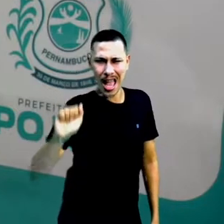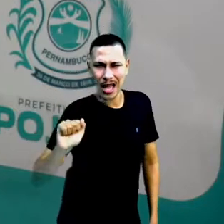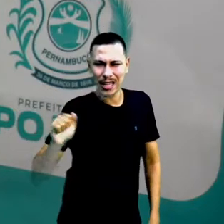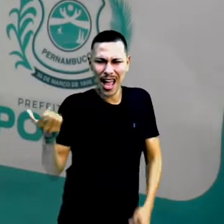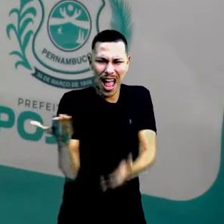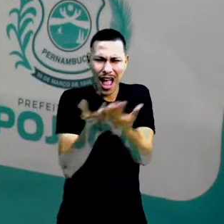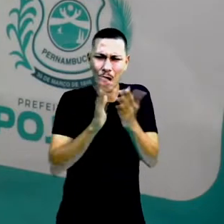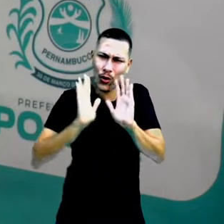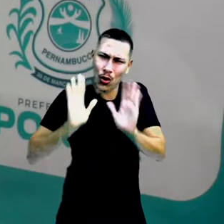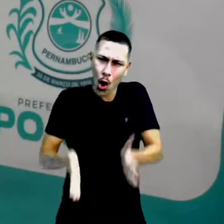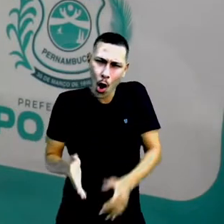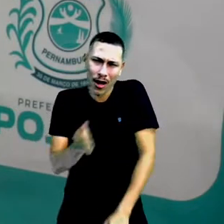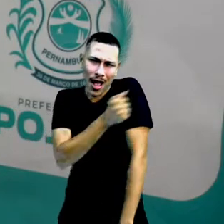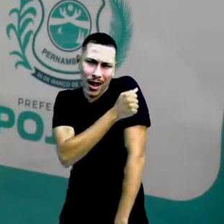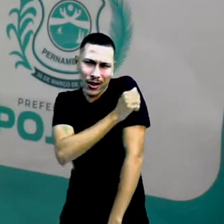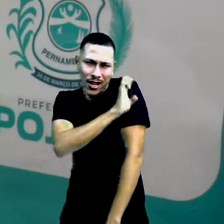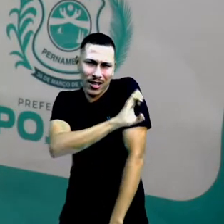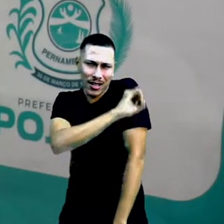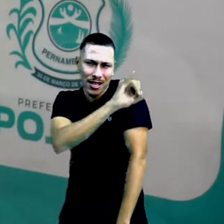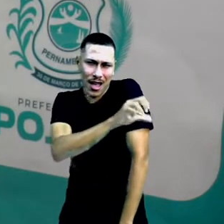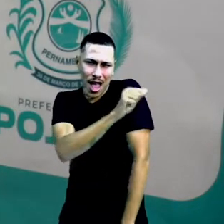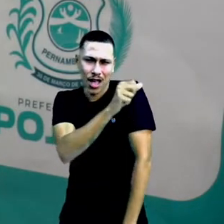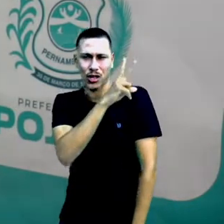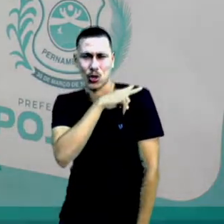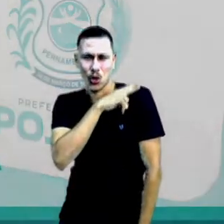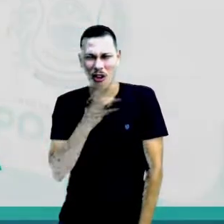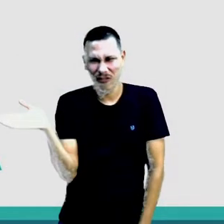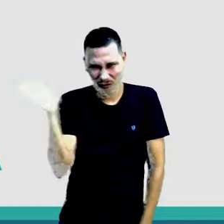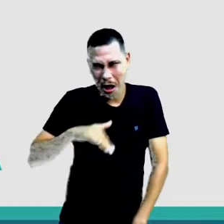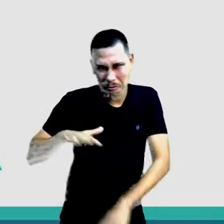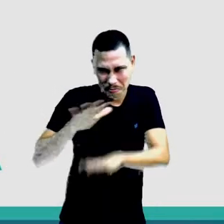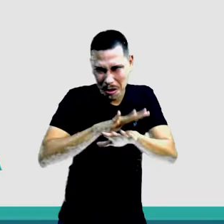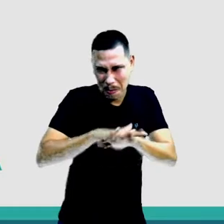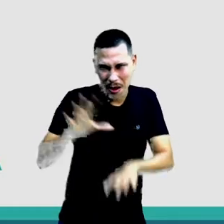2. Hoje, com a disciplina de matemática, vamos lá?